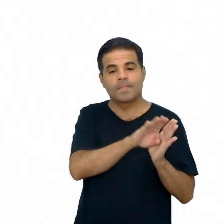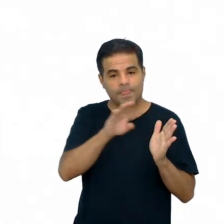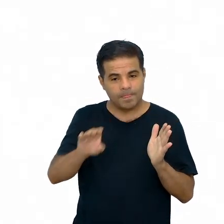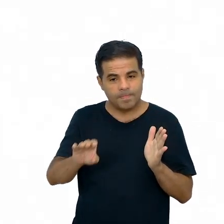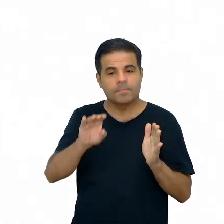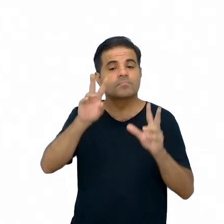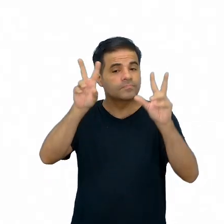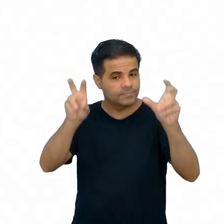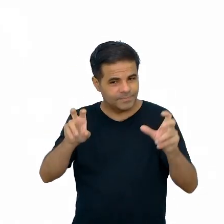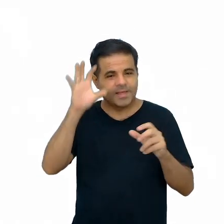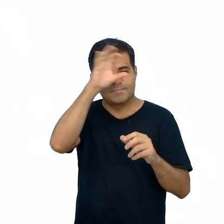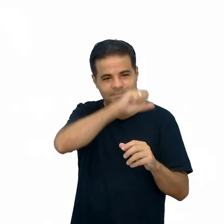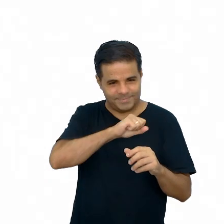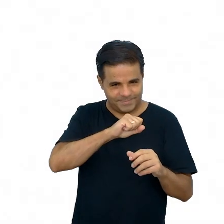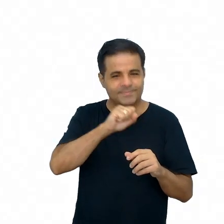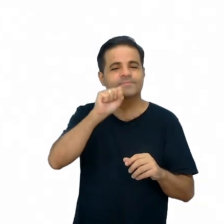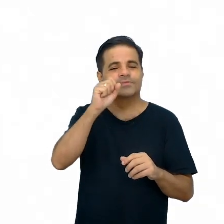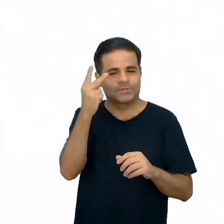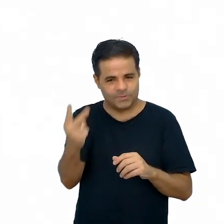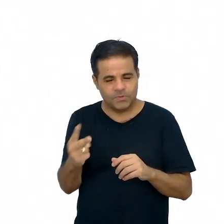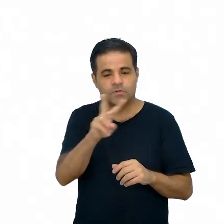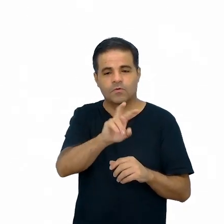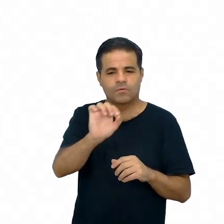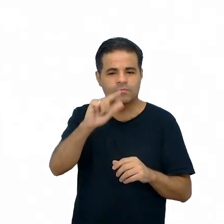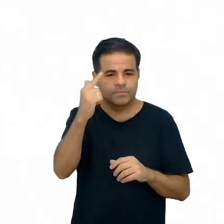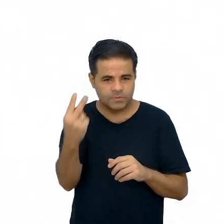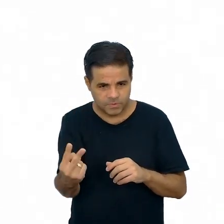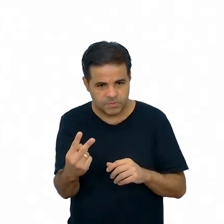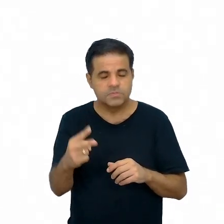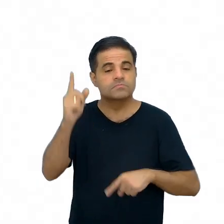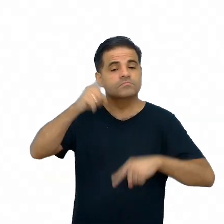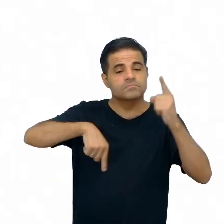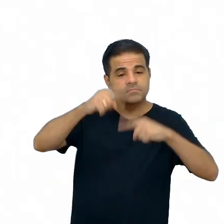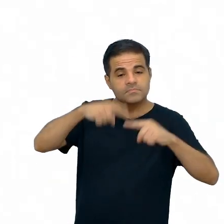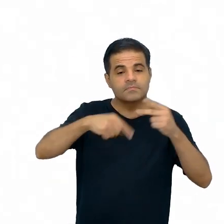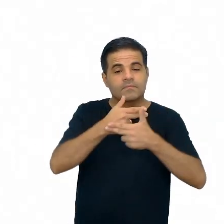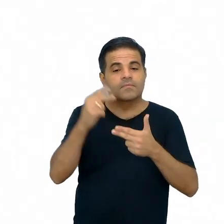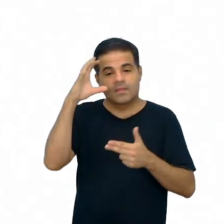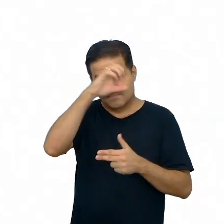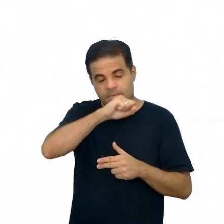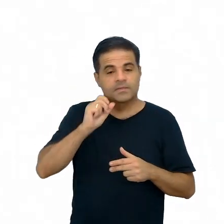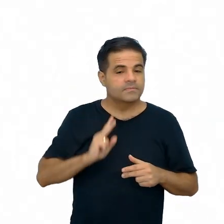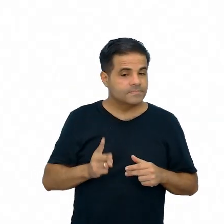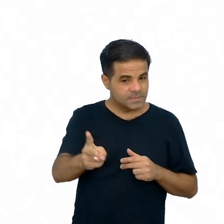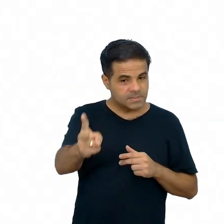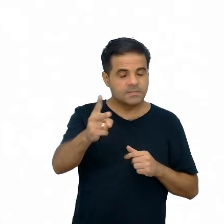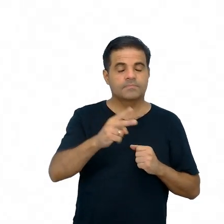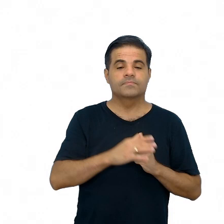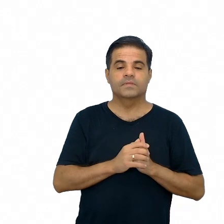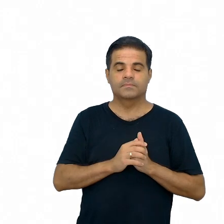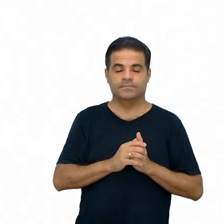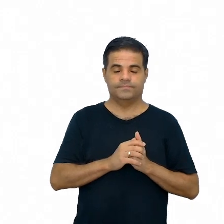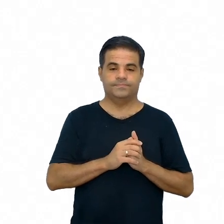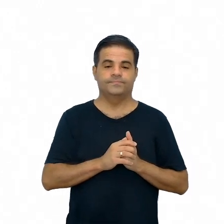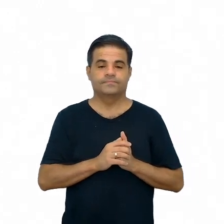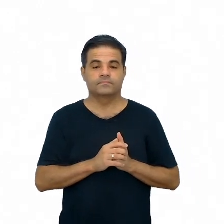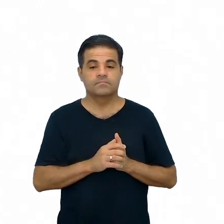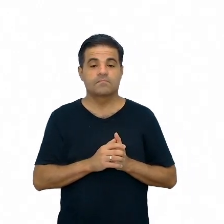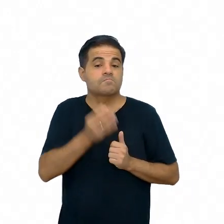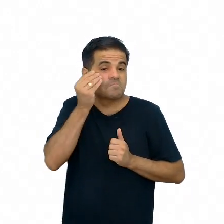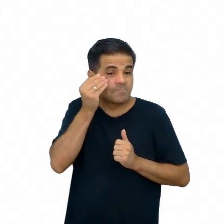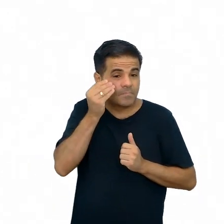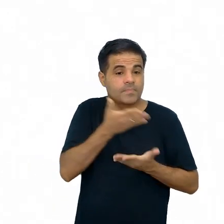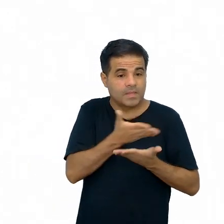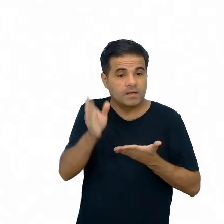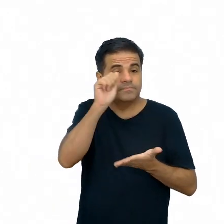da situação de aprendizagem 2 do volume 2 do material Aprender Sempre, evidenciando